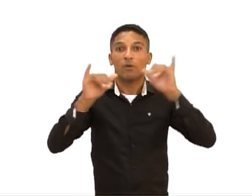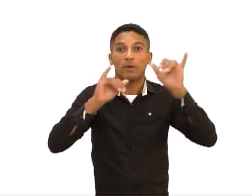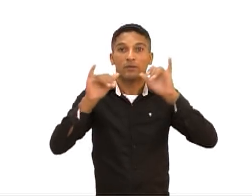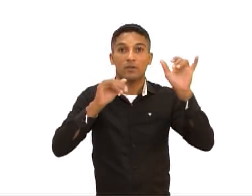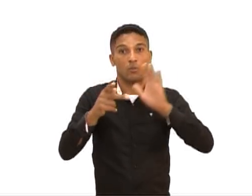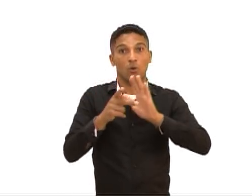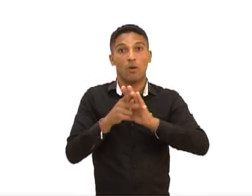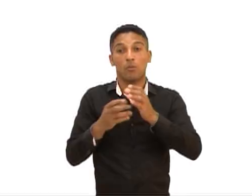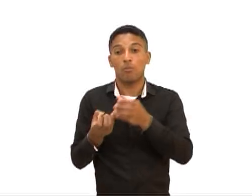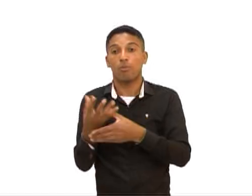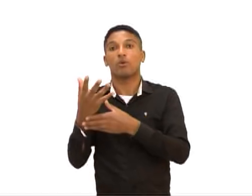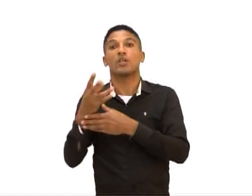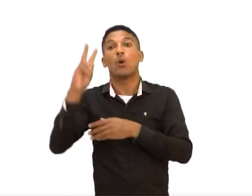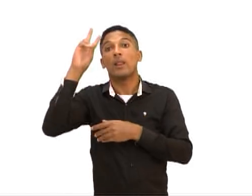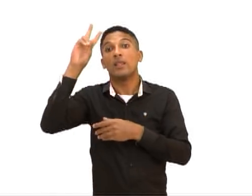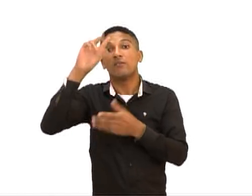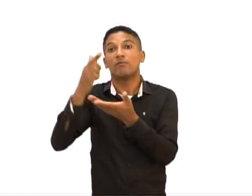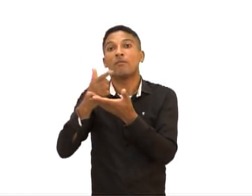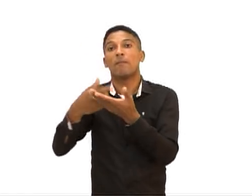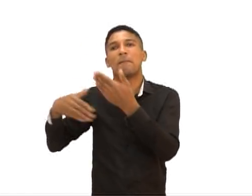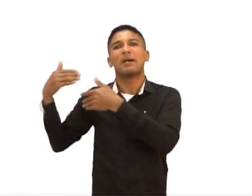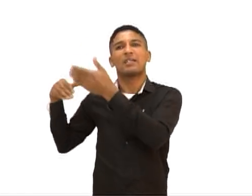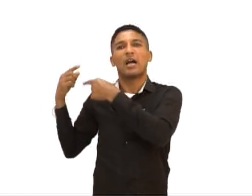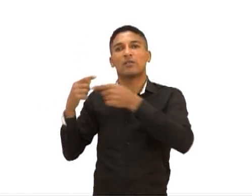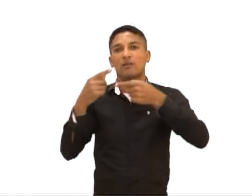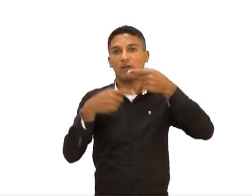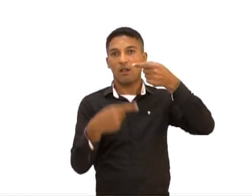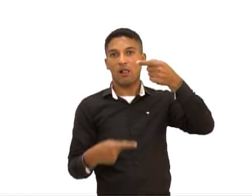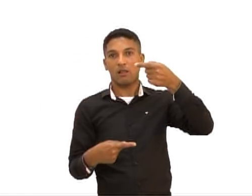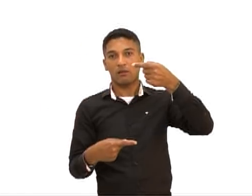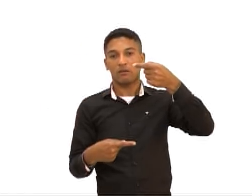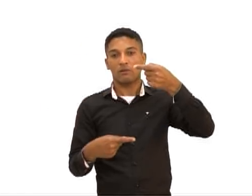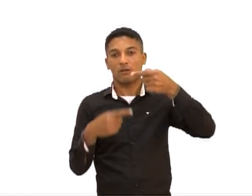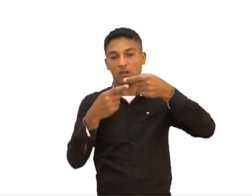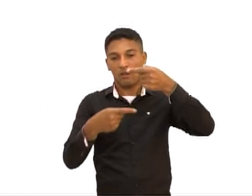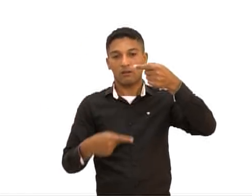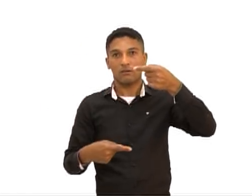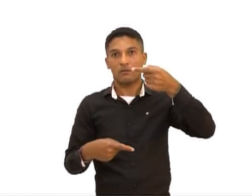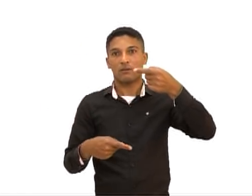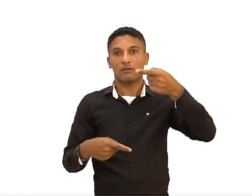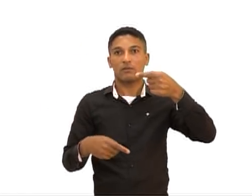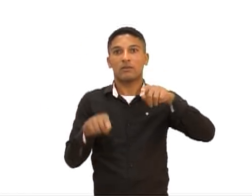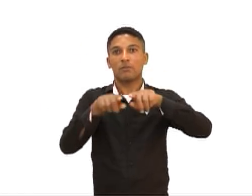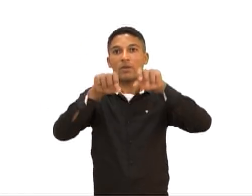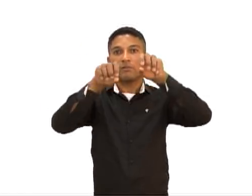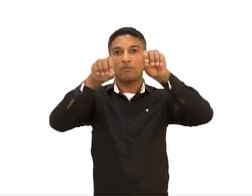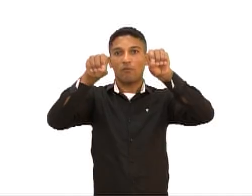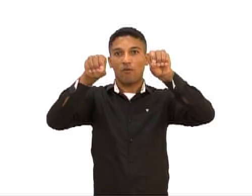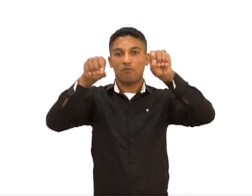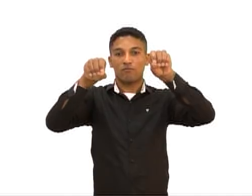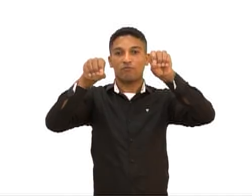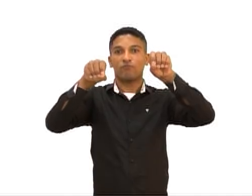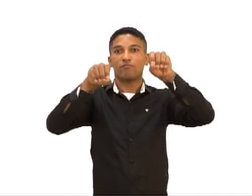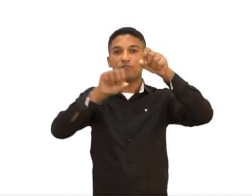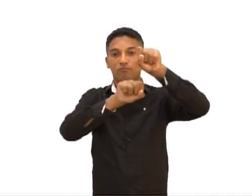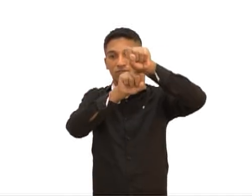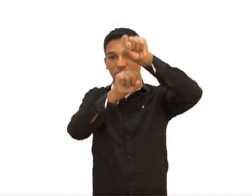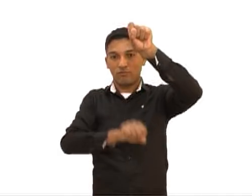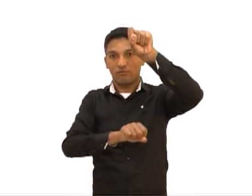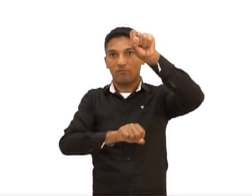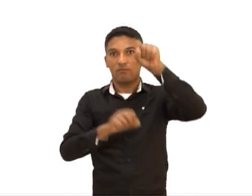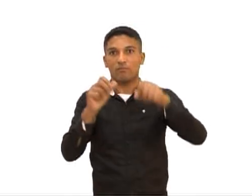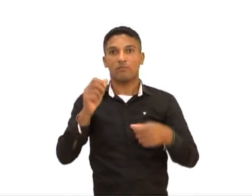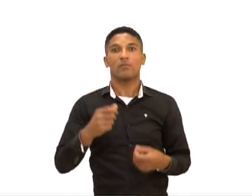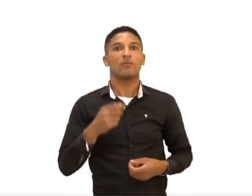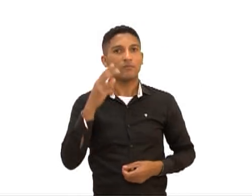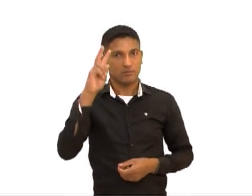consequência são possíveis estabelecer nesse enunciado. Então, a gente tem no início do texto a seguinte frase: a história